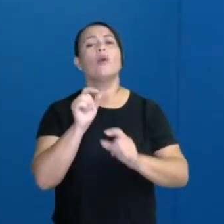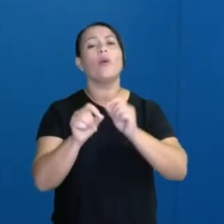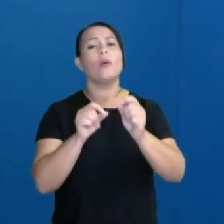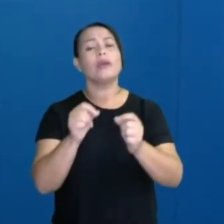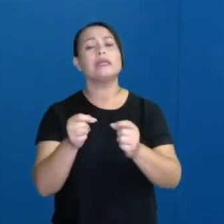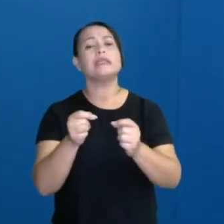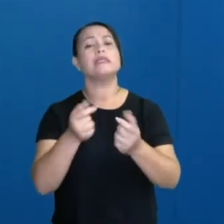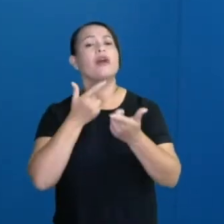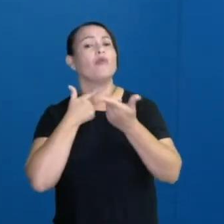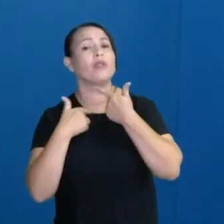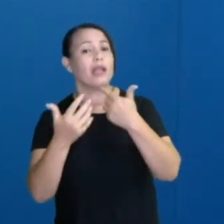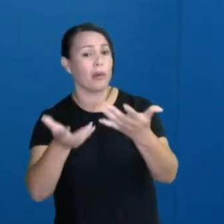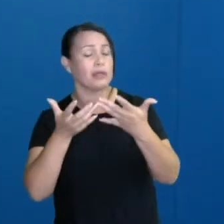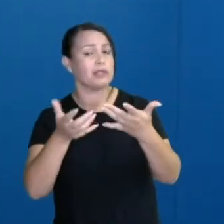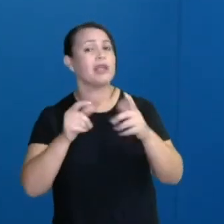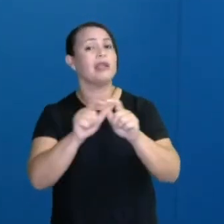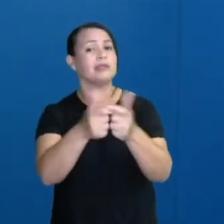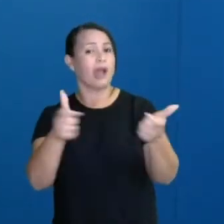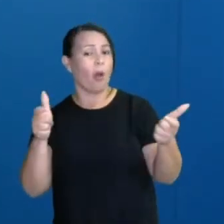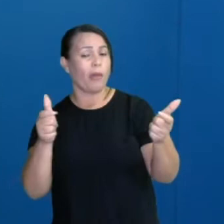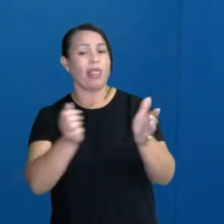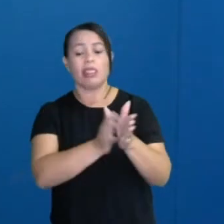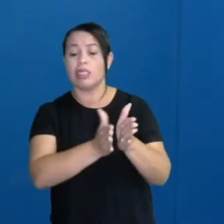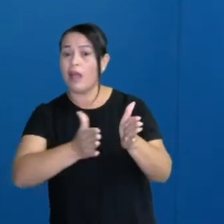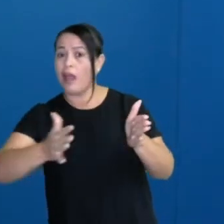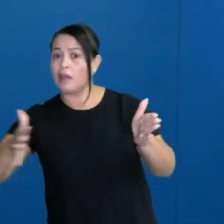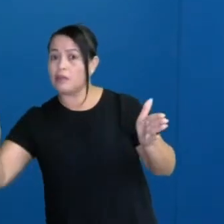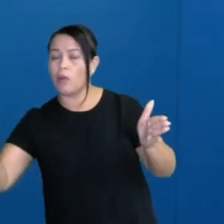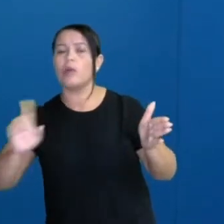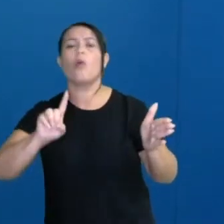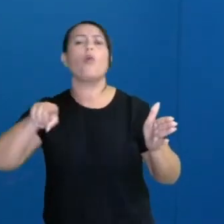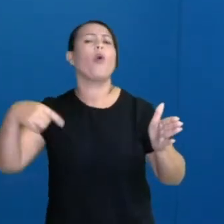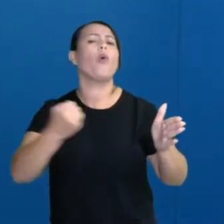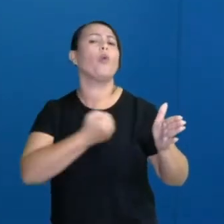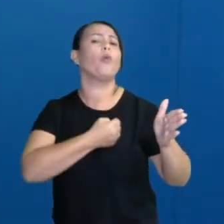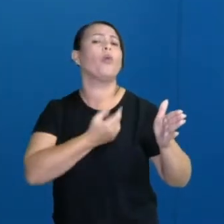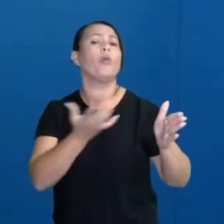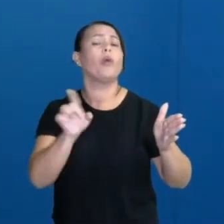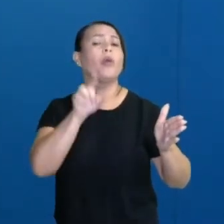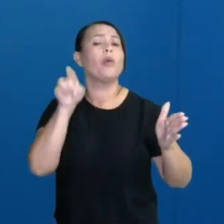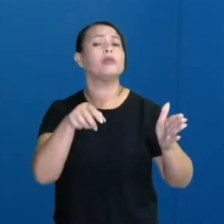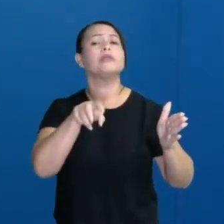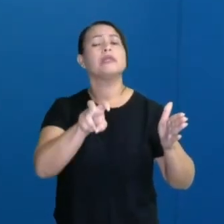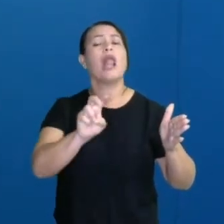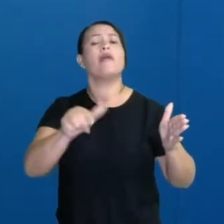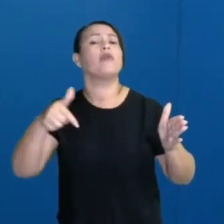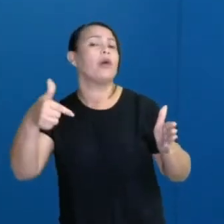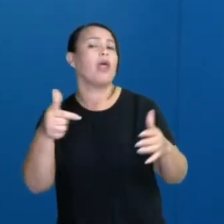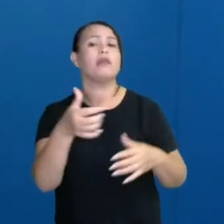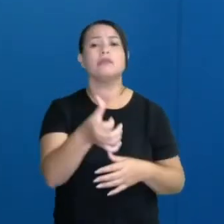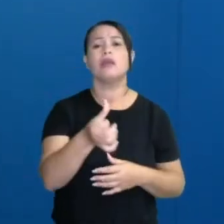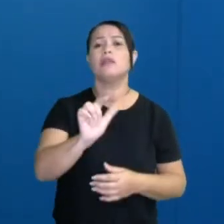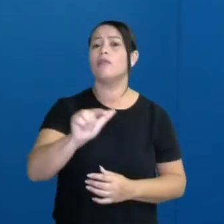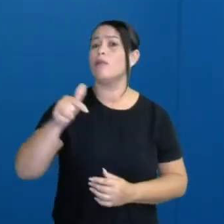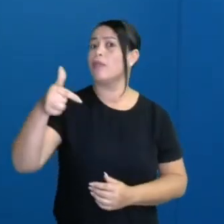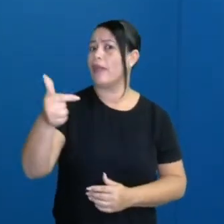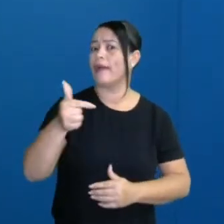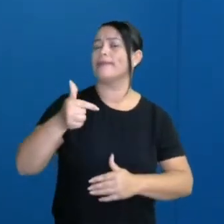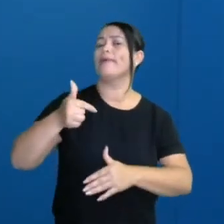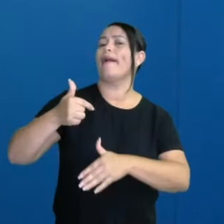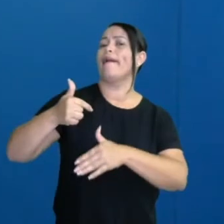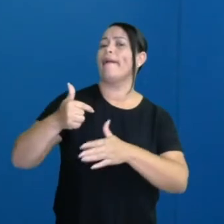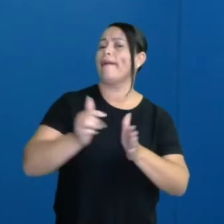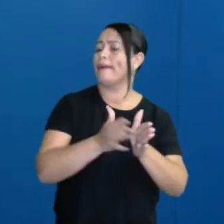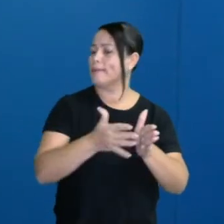qual eu quisesse aumentar essa minha sequência, o próximo seria quem? 5 elevado ao quadrado, 6 elevado ao quadrado e